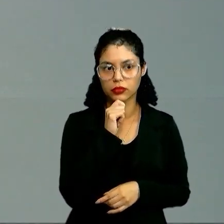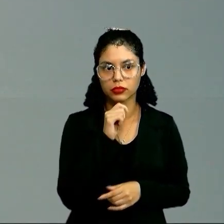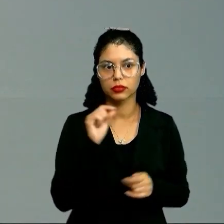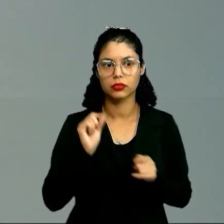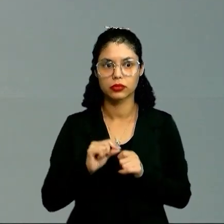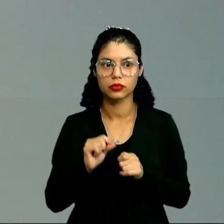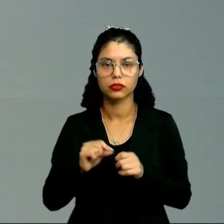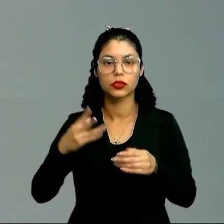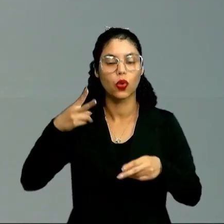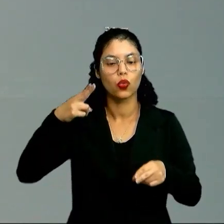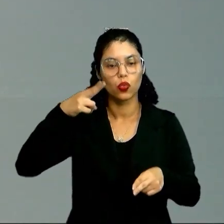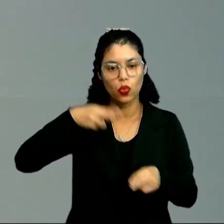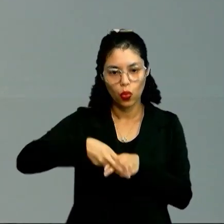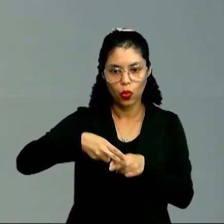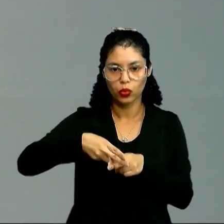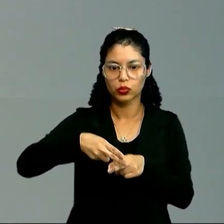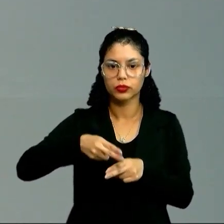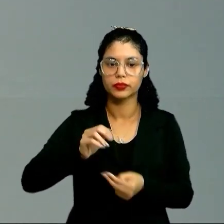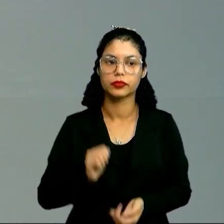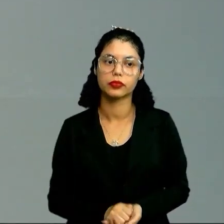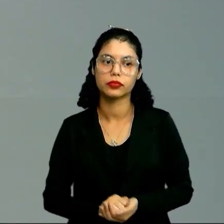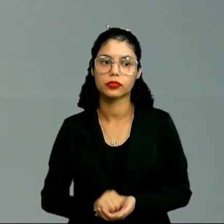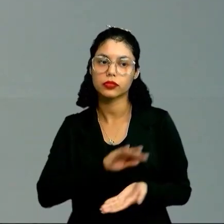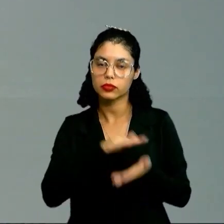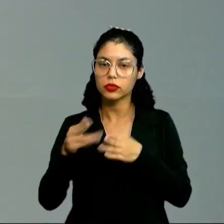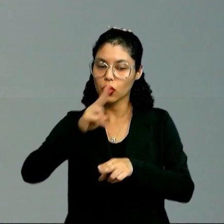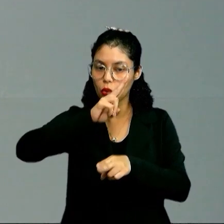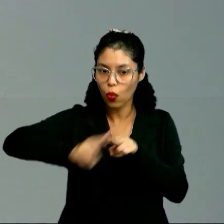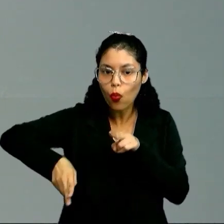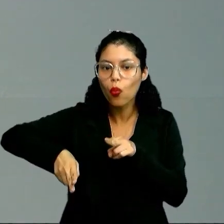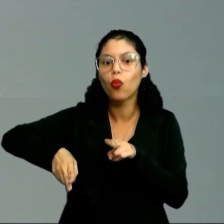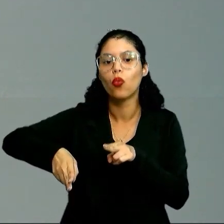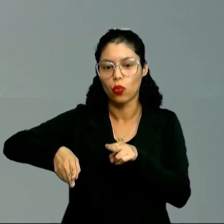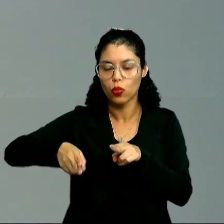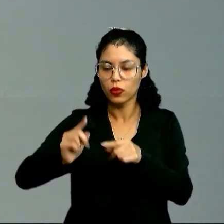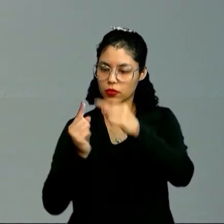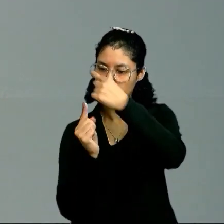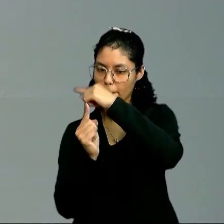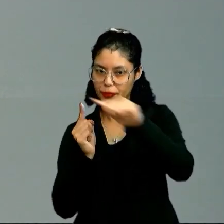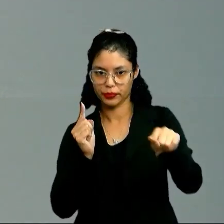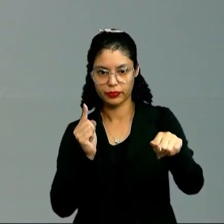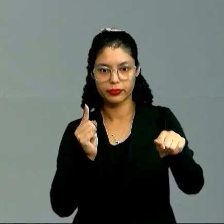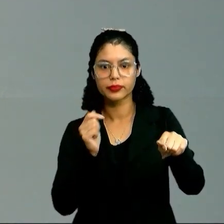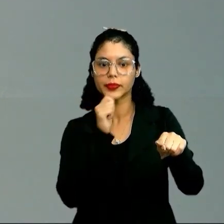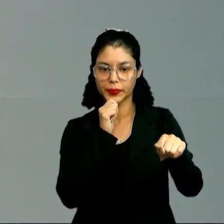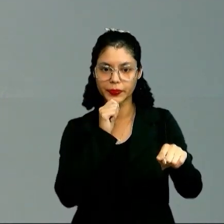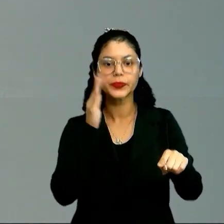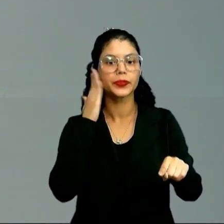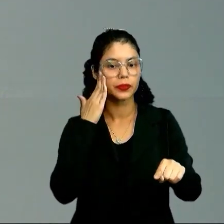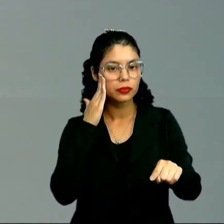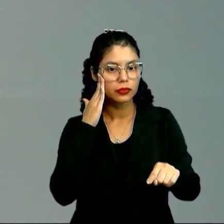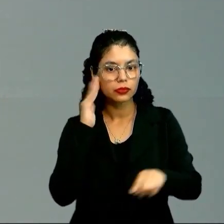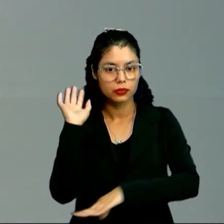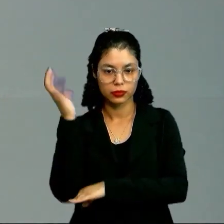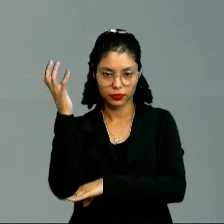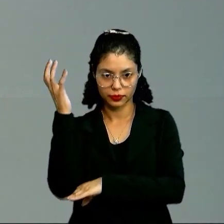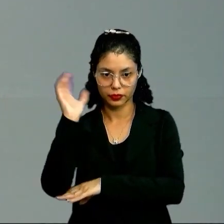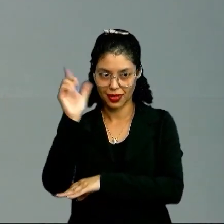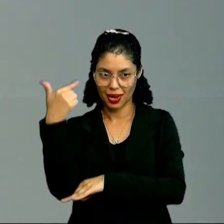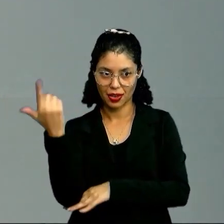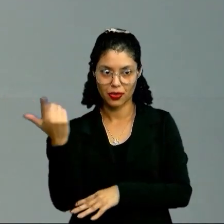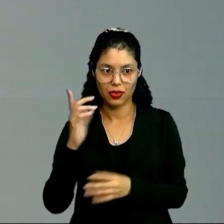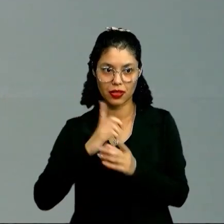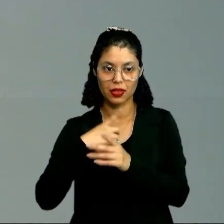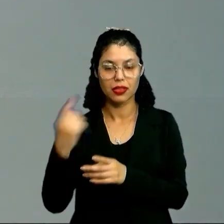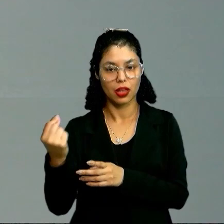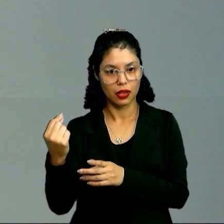faz o corte, nessa gema apical. A partir do momento que corta essa gema apical, as outras gemas laterais, elas